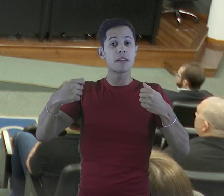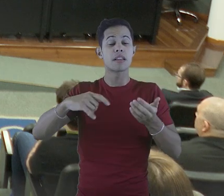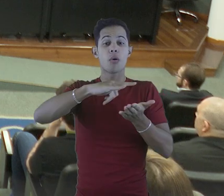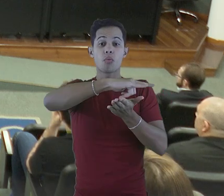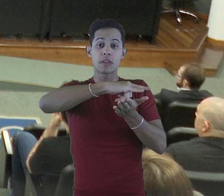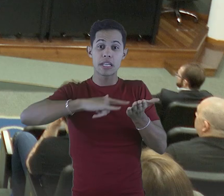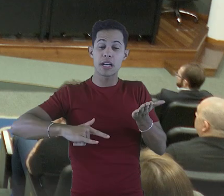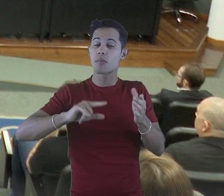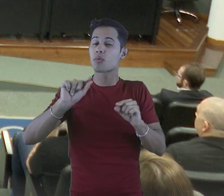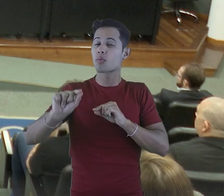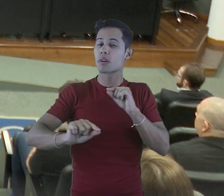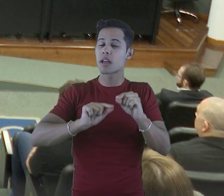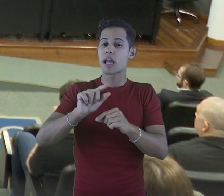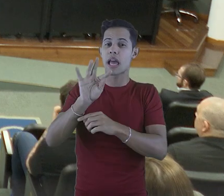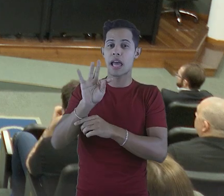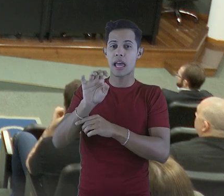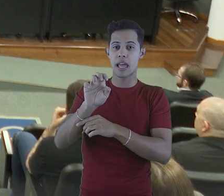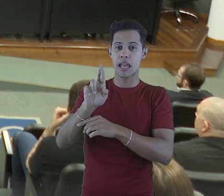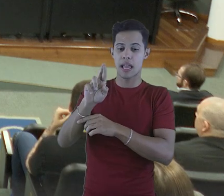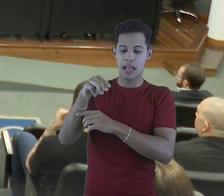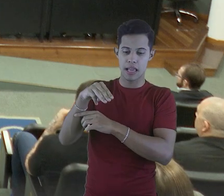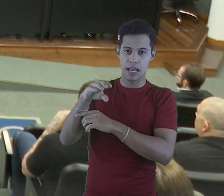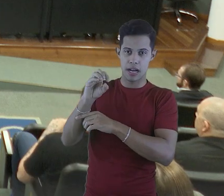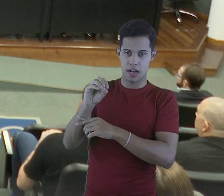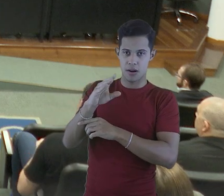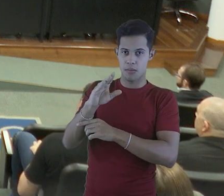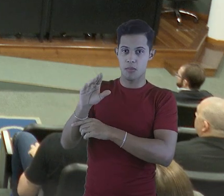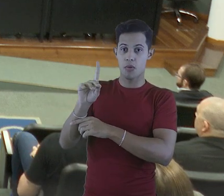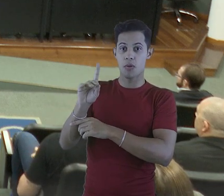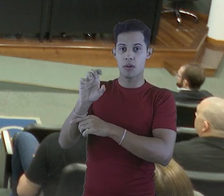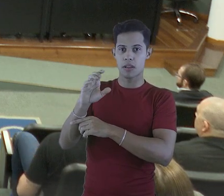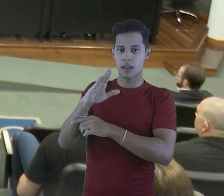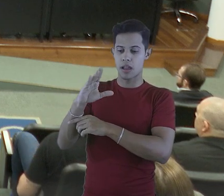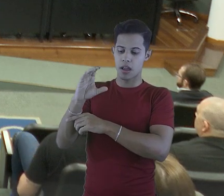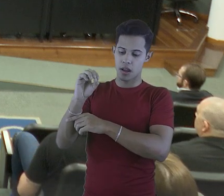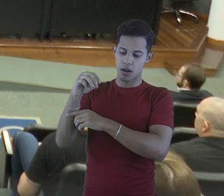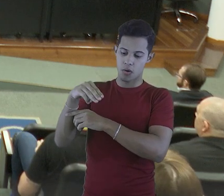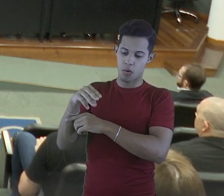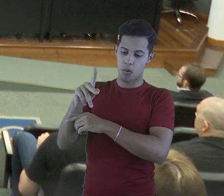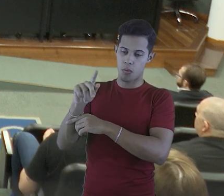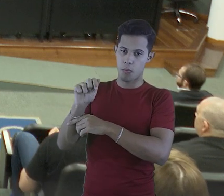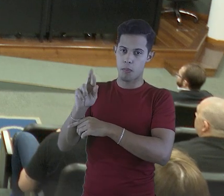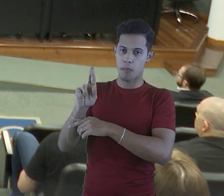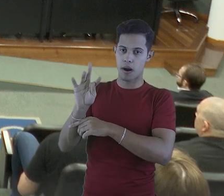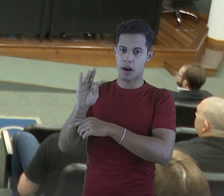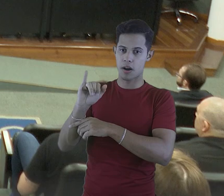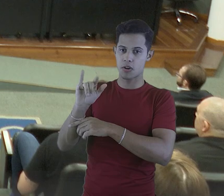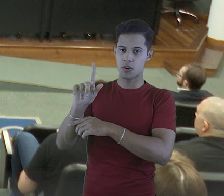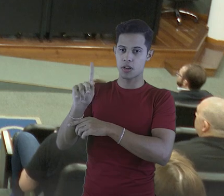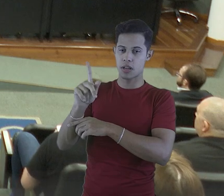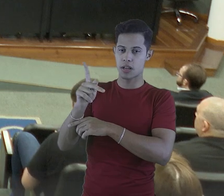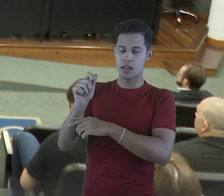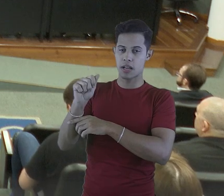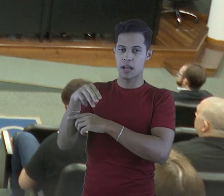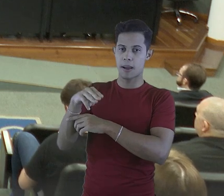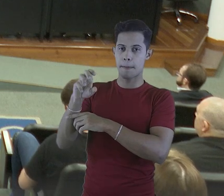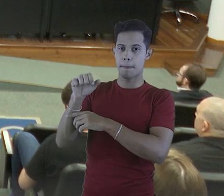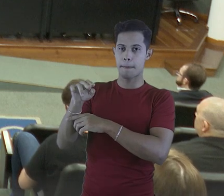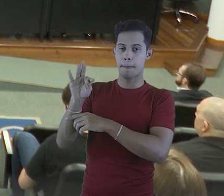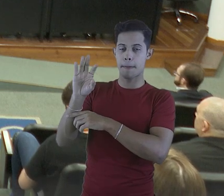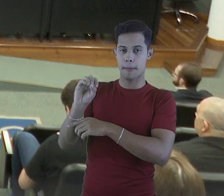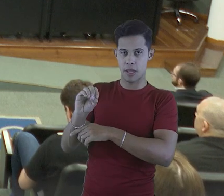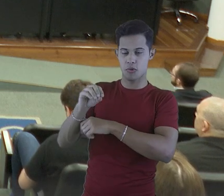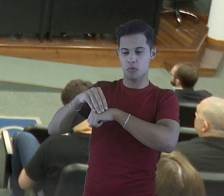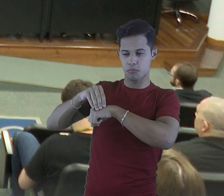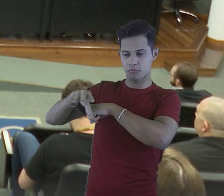ter comigo um termo de compartilhamento assim ó a responsabilidade que era minha até aqui